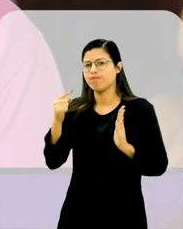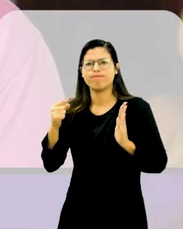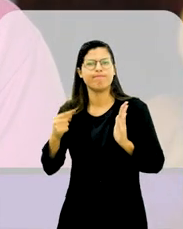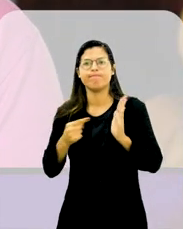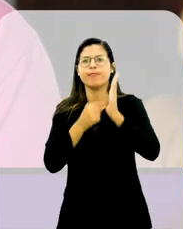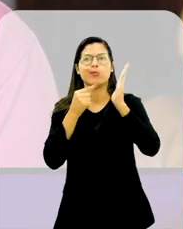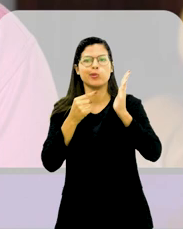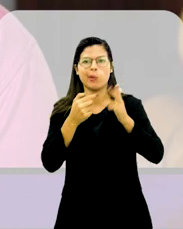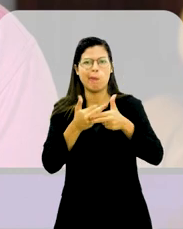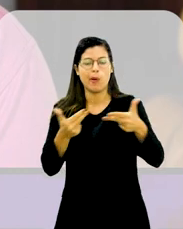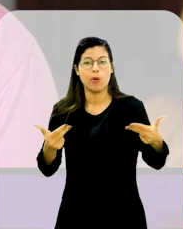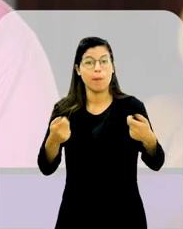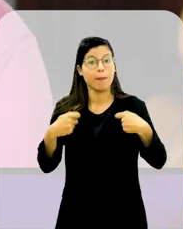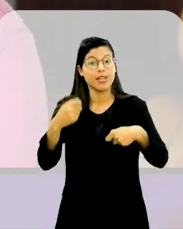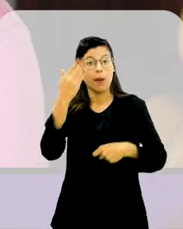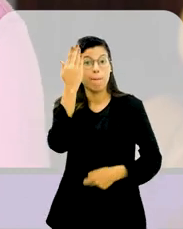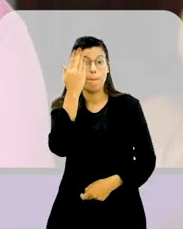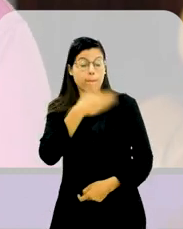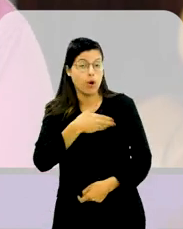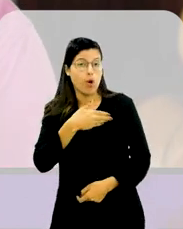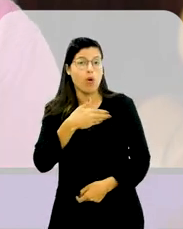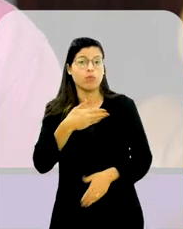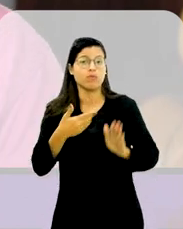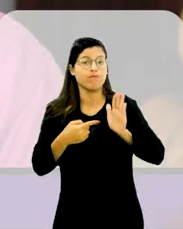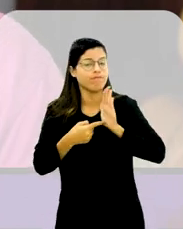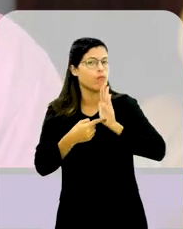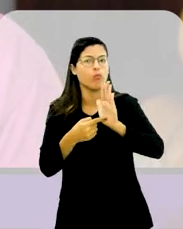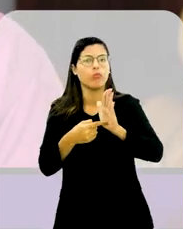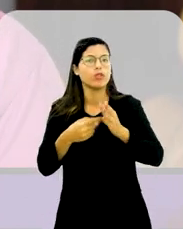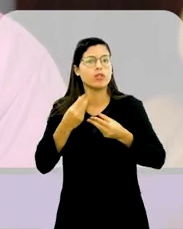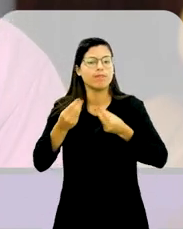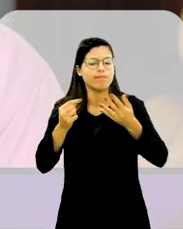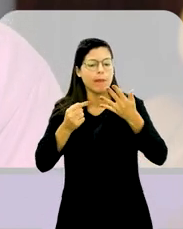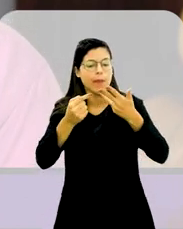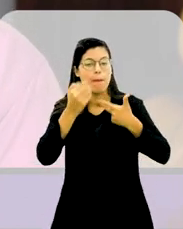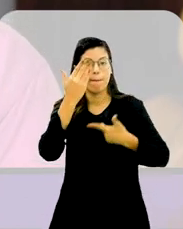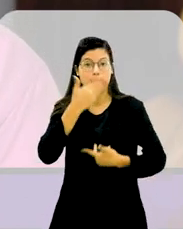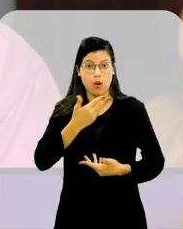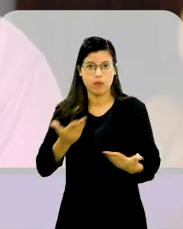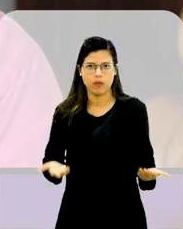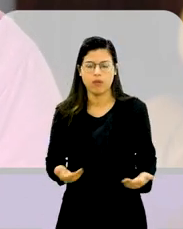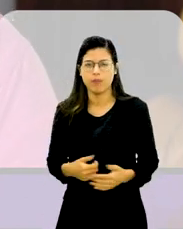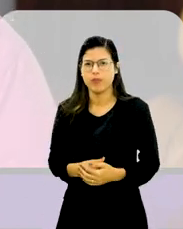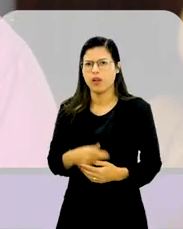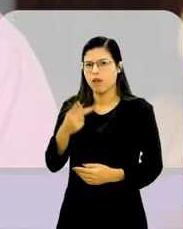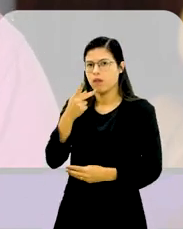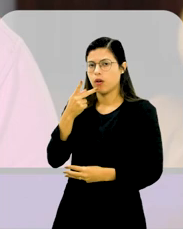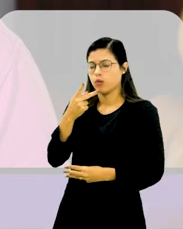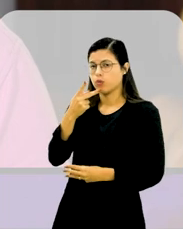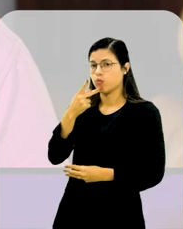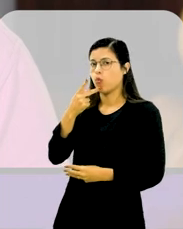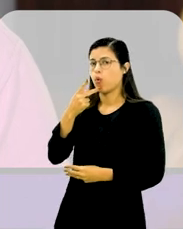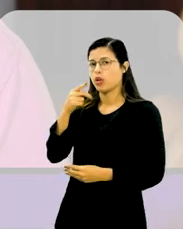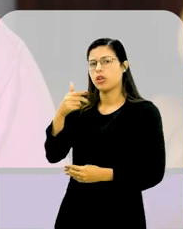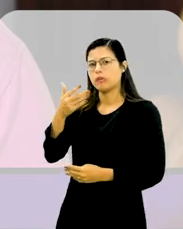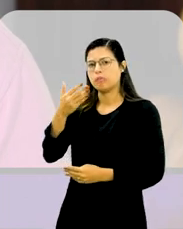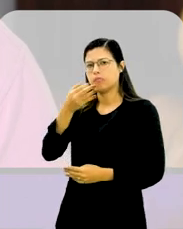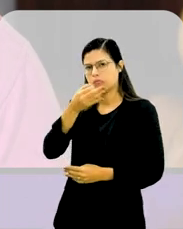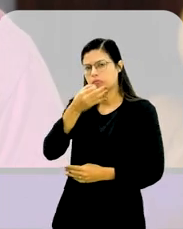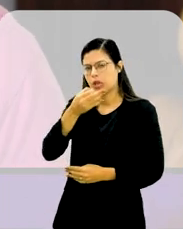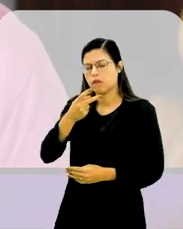alguém denuncia algo deve ter provas mostrar estas provas Ele disse que no